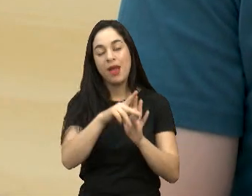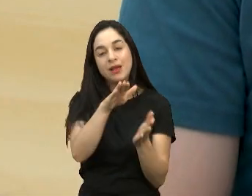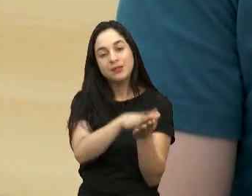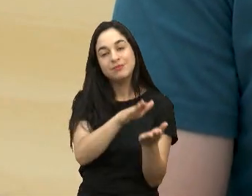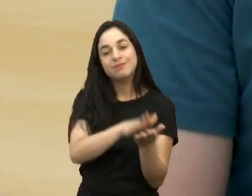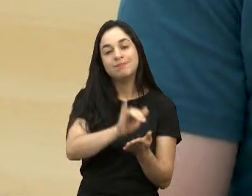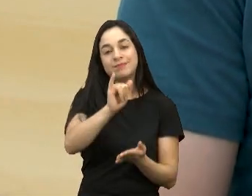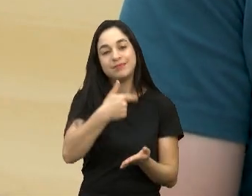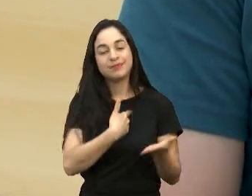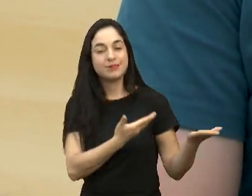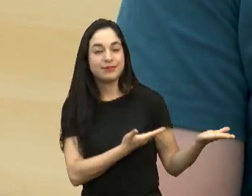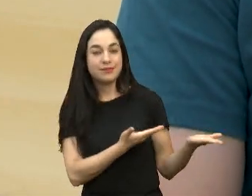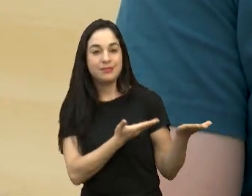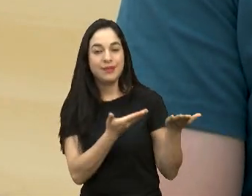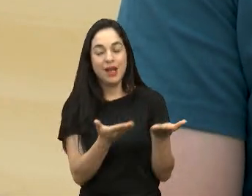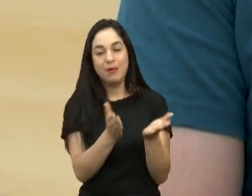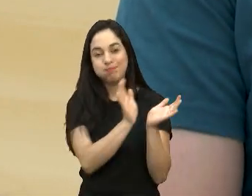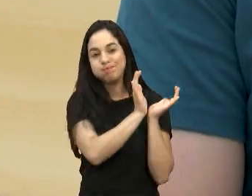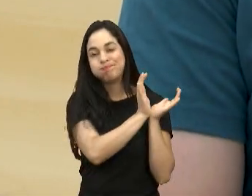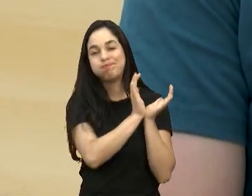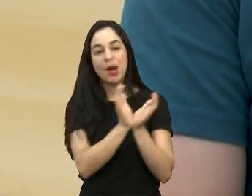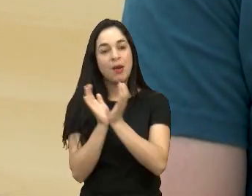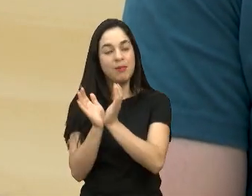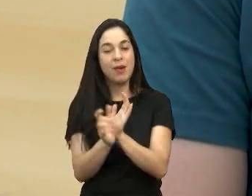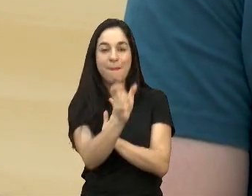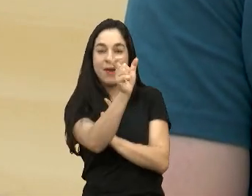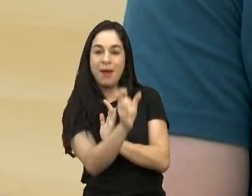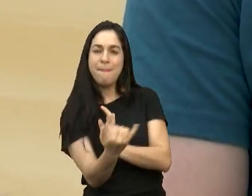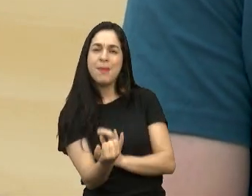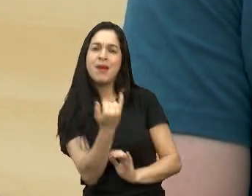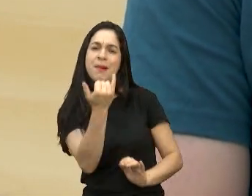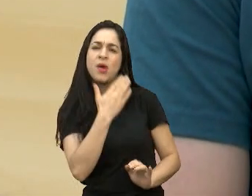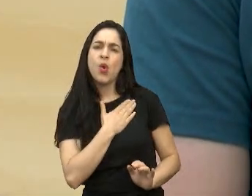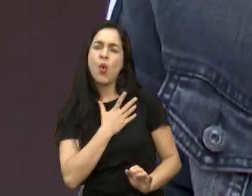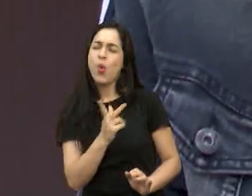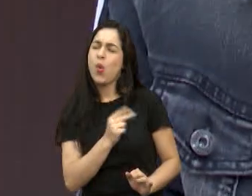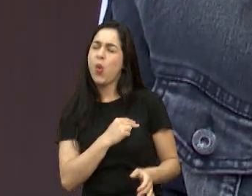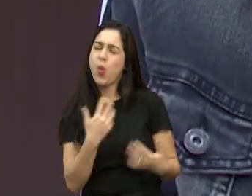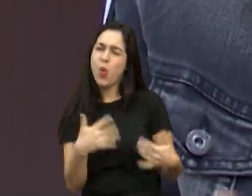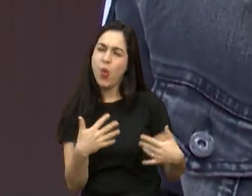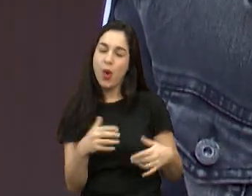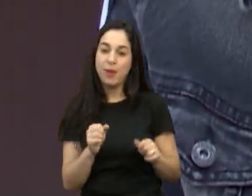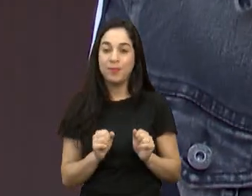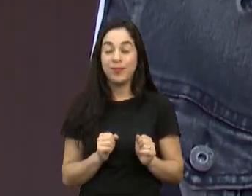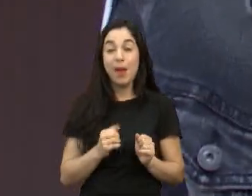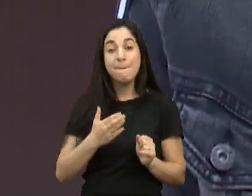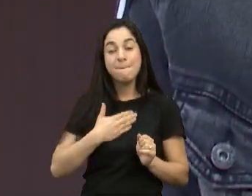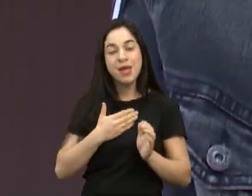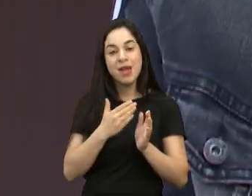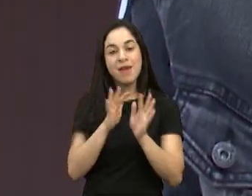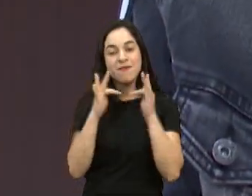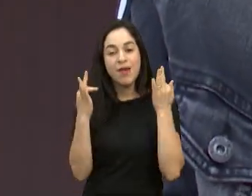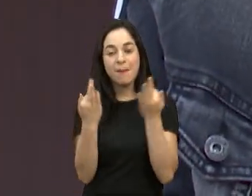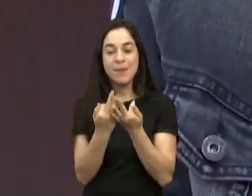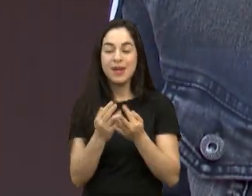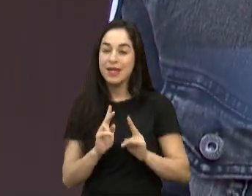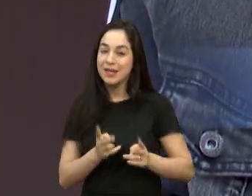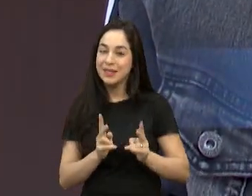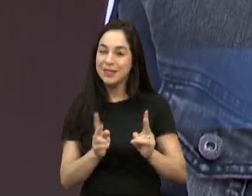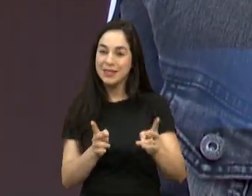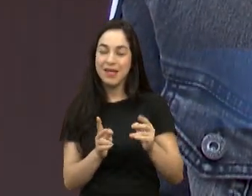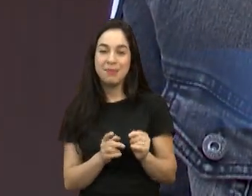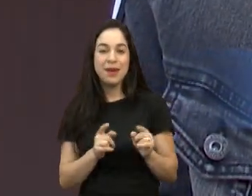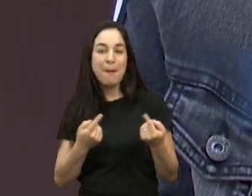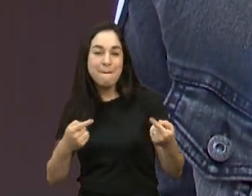prêmio no nome dessa pessoa que tem tamanha importância para mim, é genial, surreal. Minha família sempre foi, né, de um meio sertanejo,